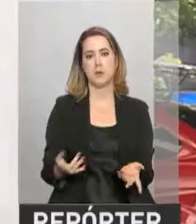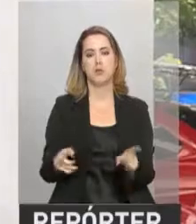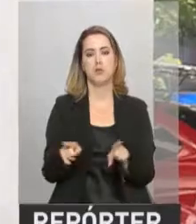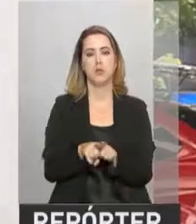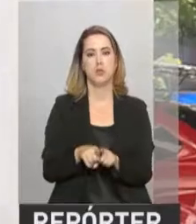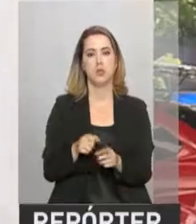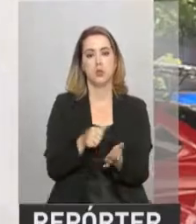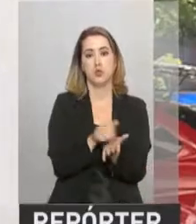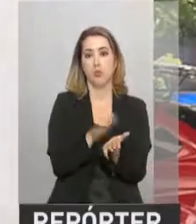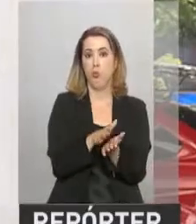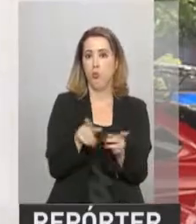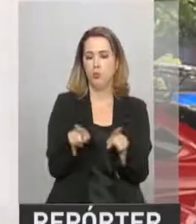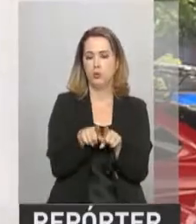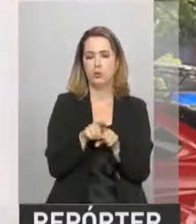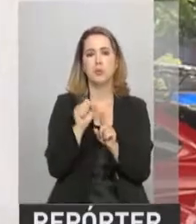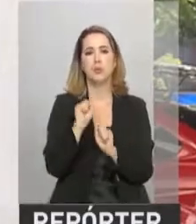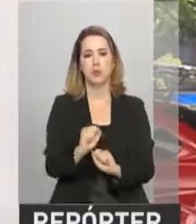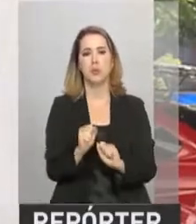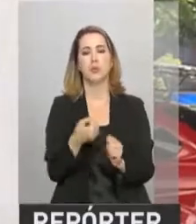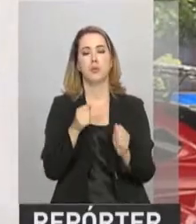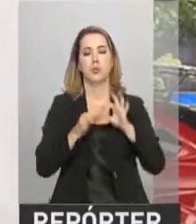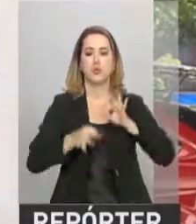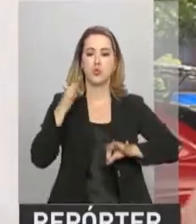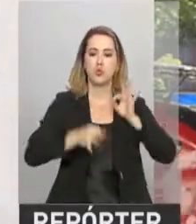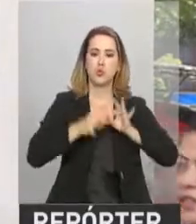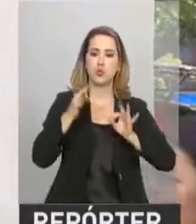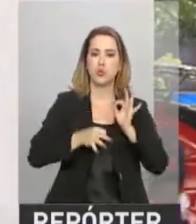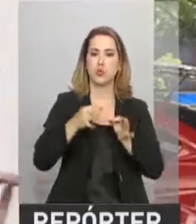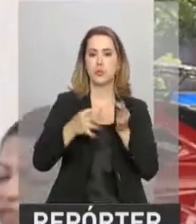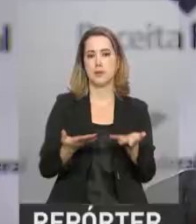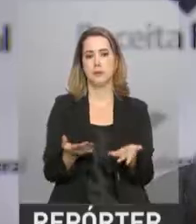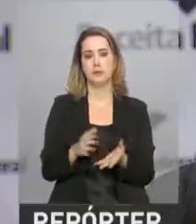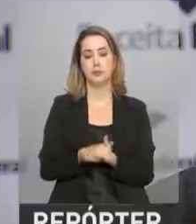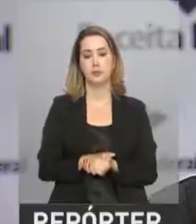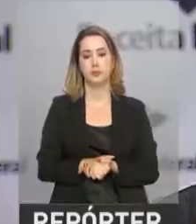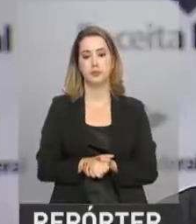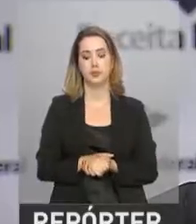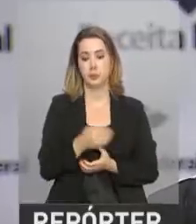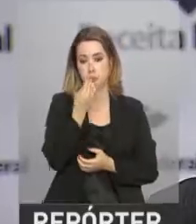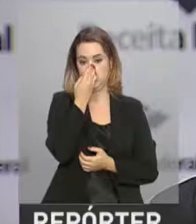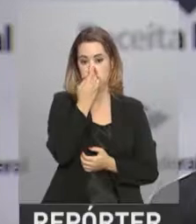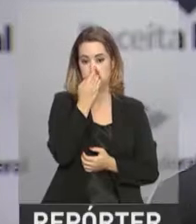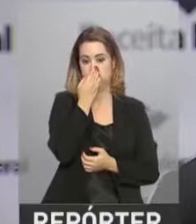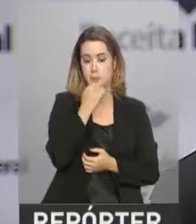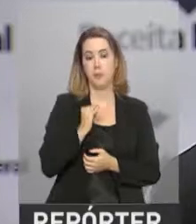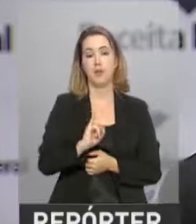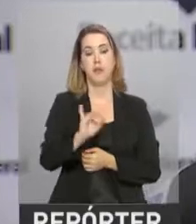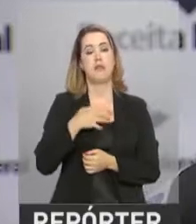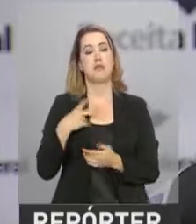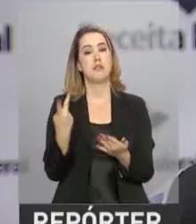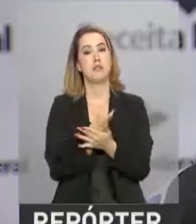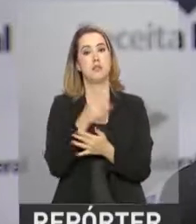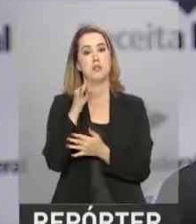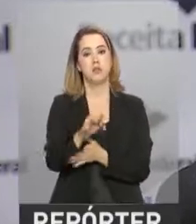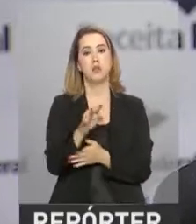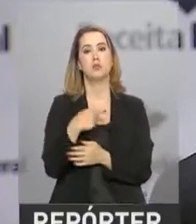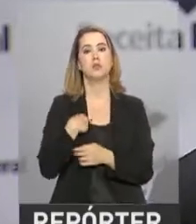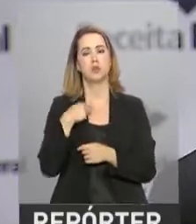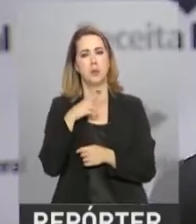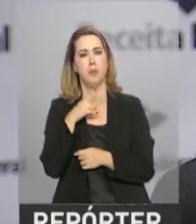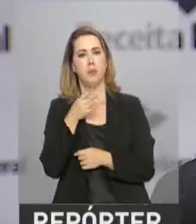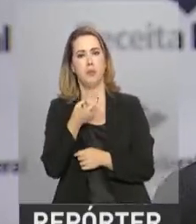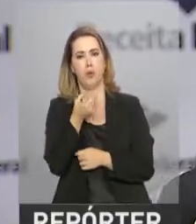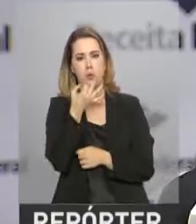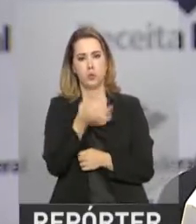E também poderão responder na justiça por falsa declaração. Se for o caso, representação fiscal para fins penais, se houver